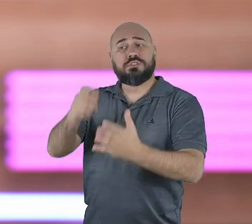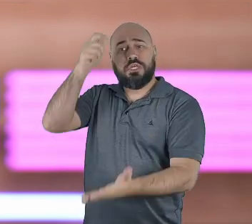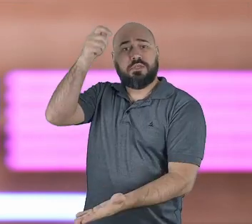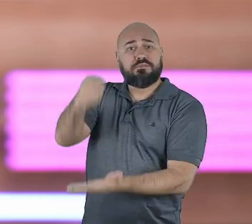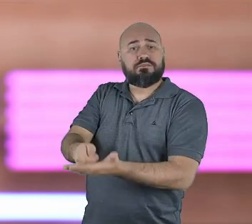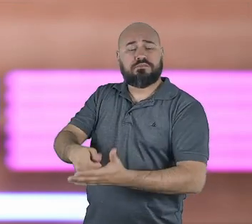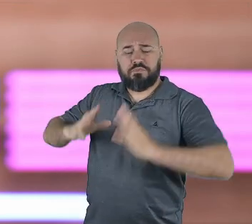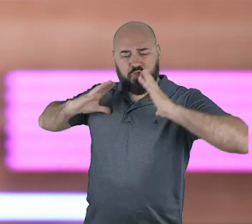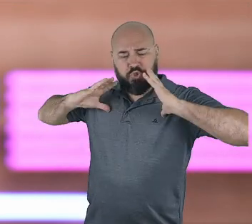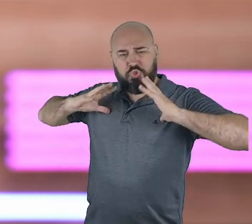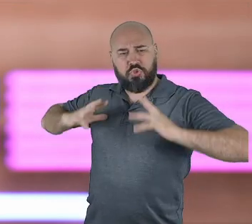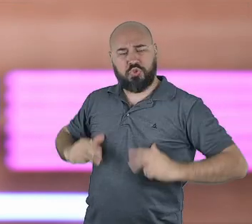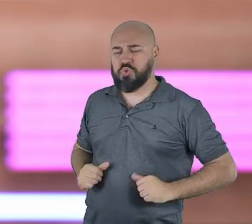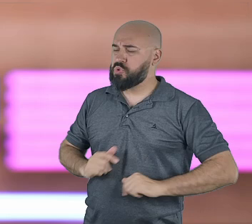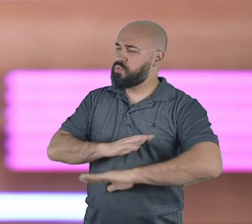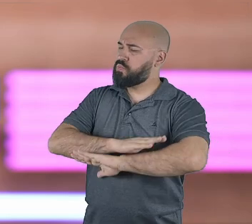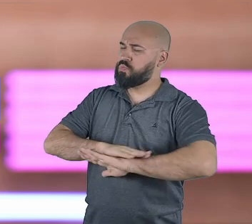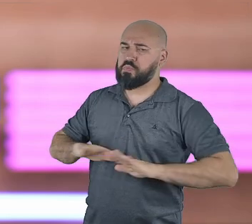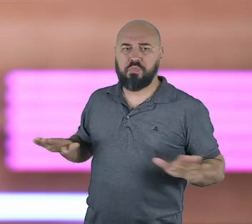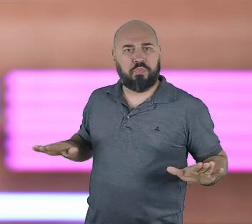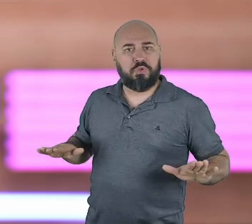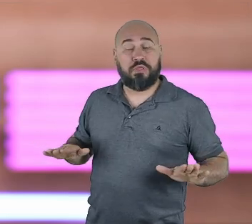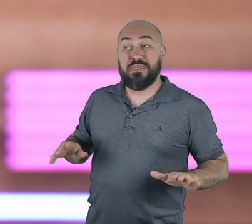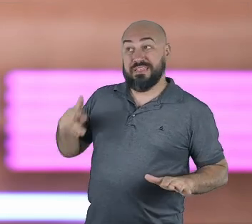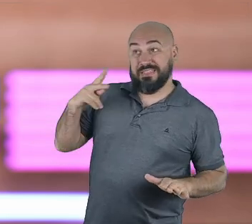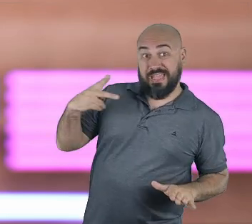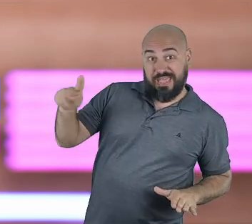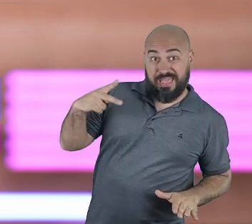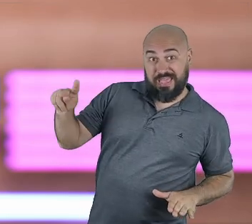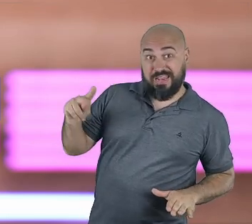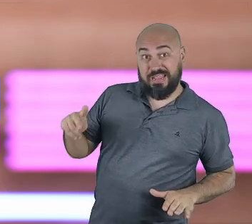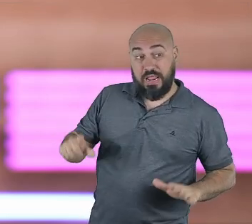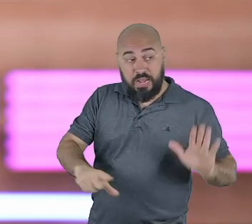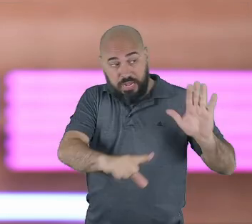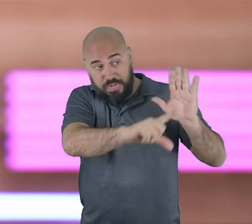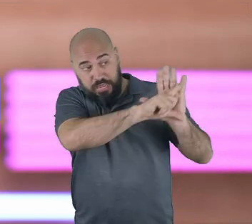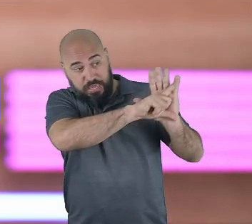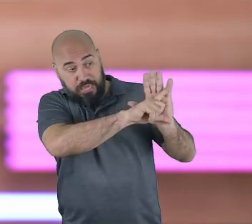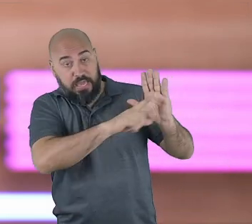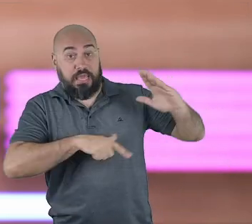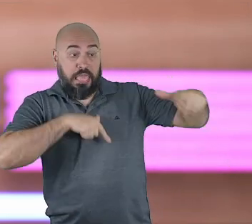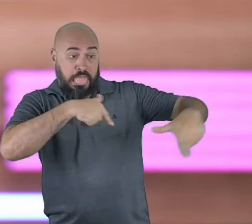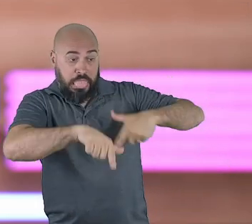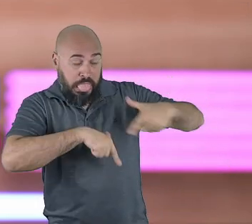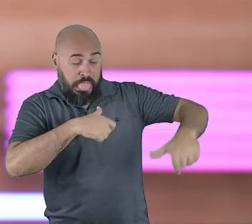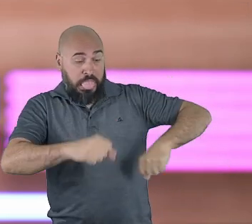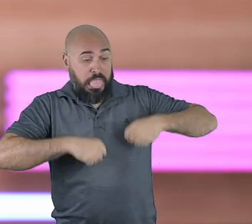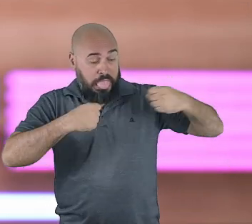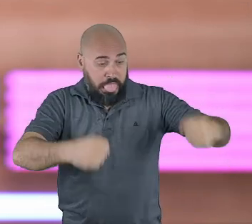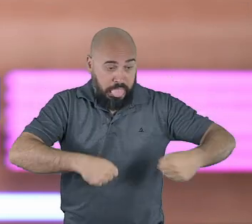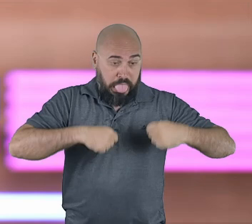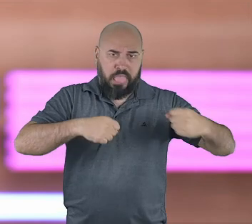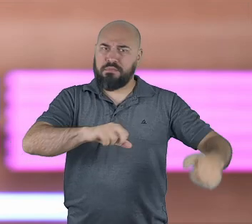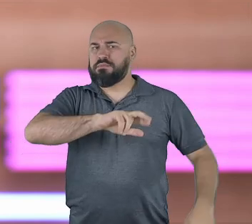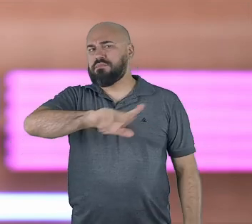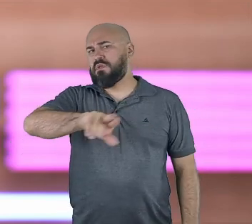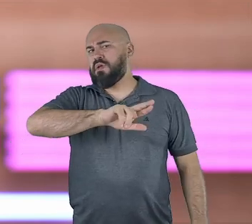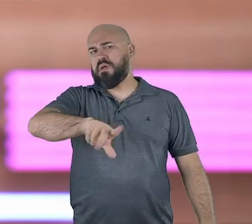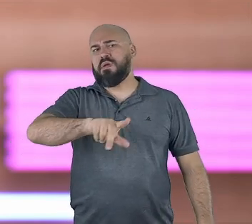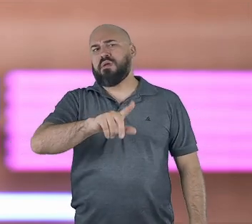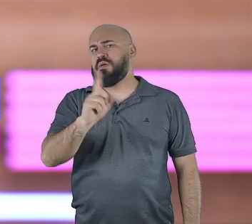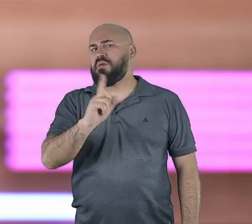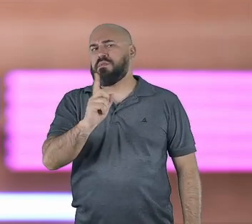fé nele, e não por obras da lei. Porque por obras da lei,